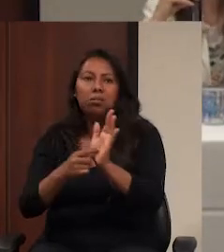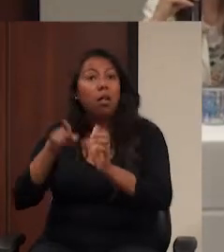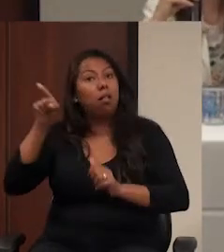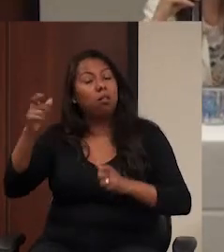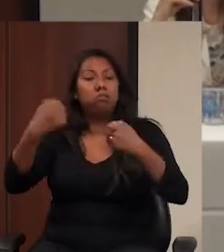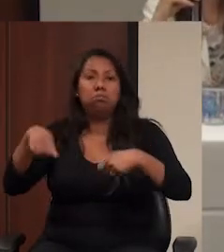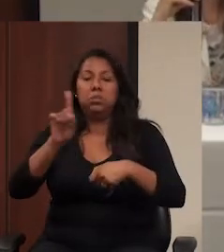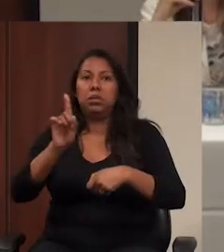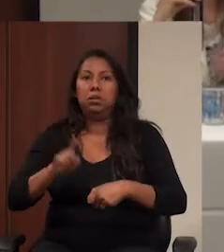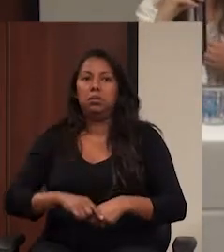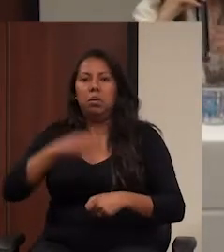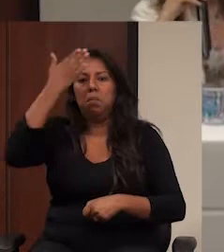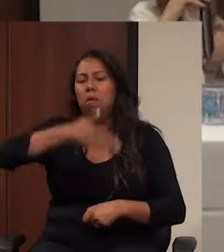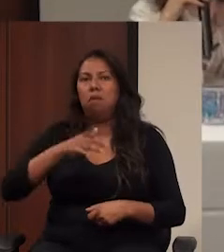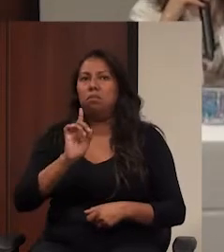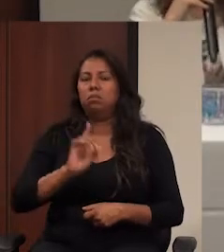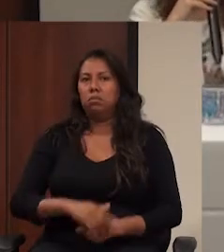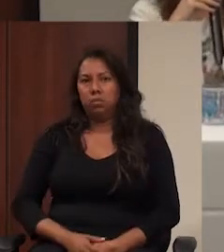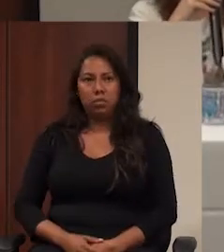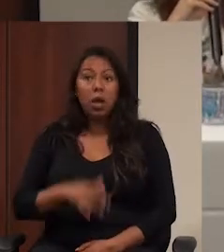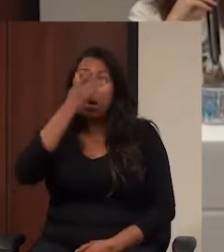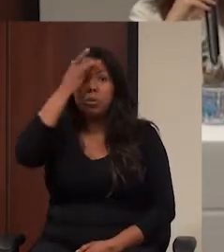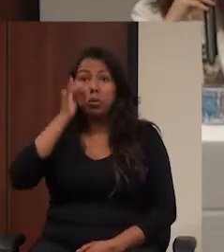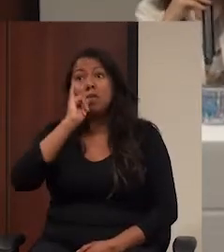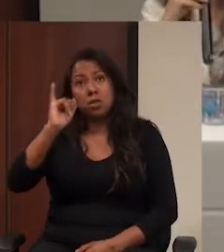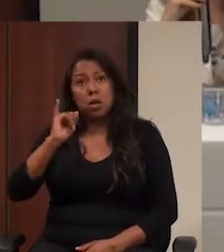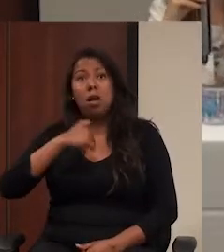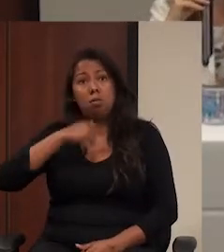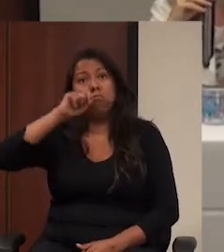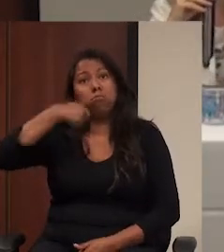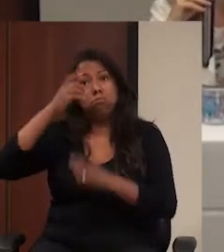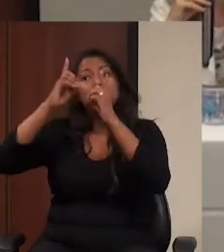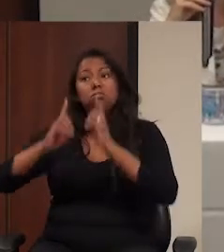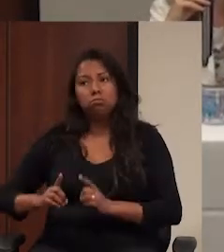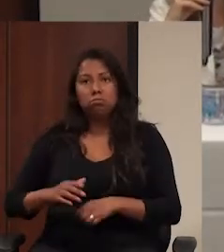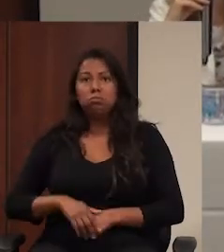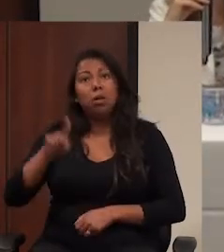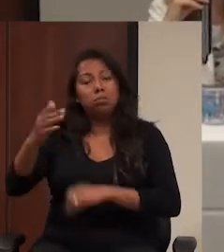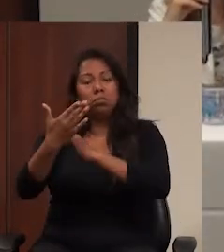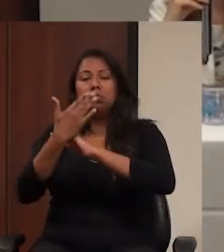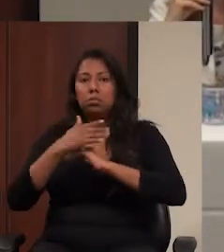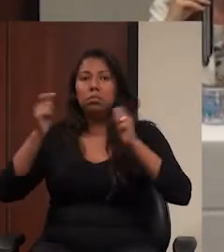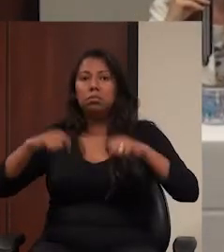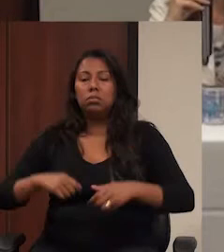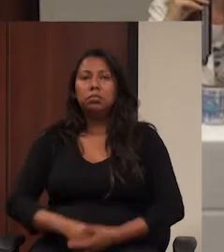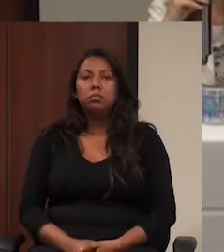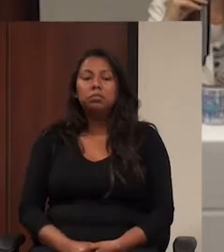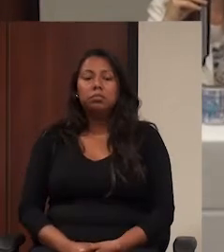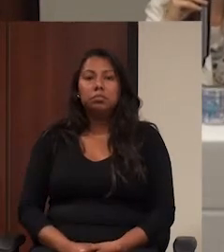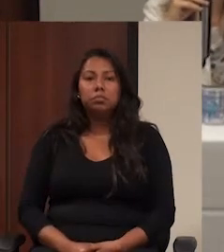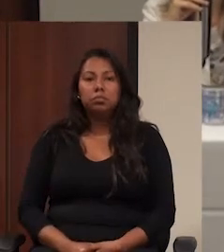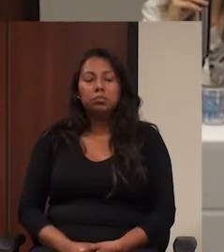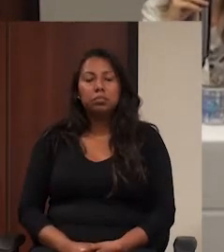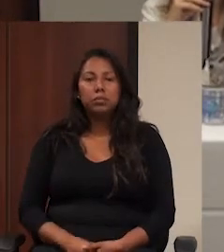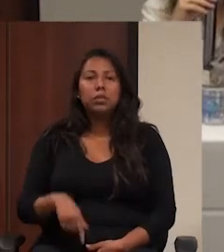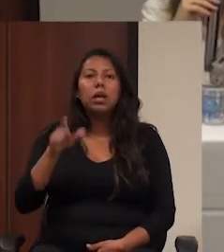precisa de nada para comprovar. A pessoa diz que ela é e ela vai receber o apoio que ela precisa. Quem que